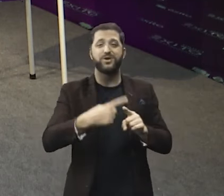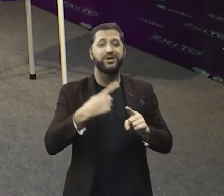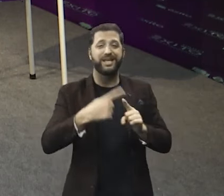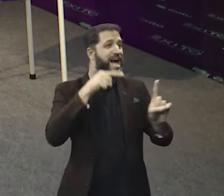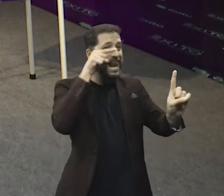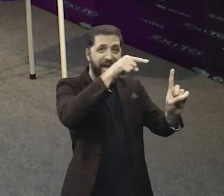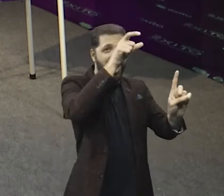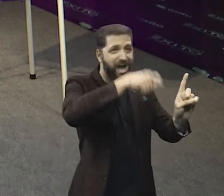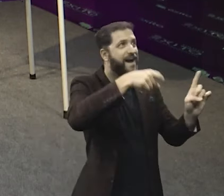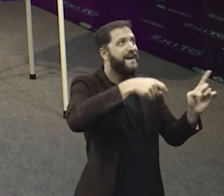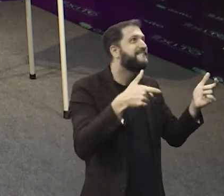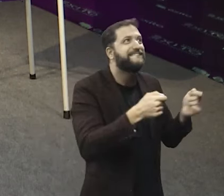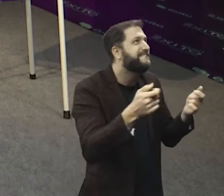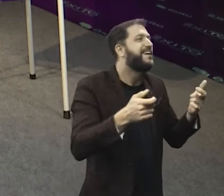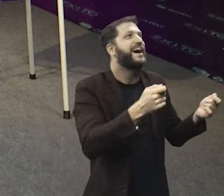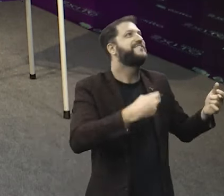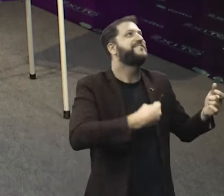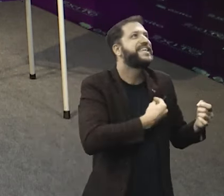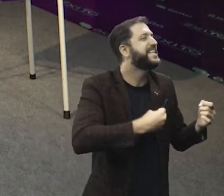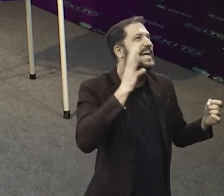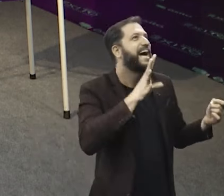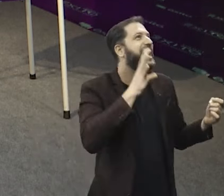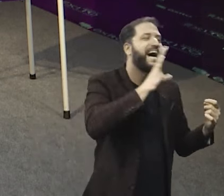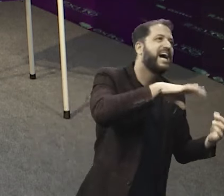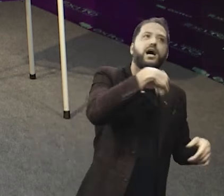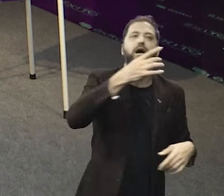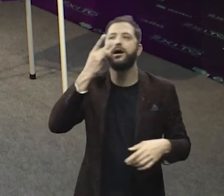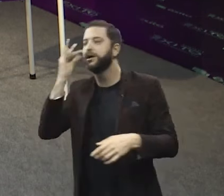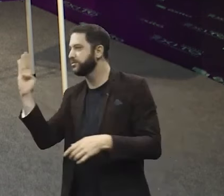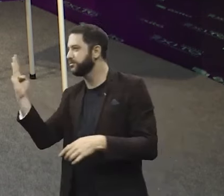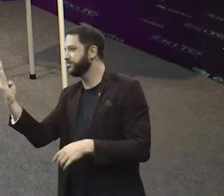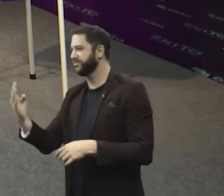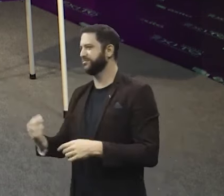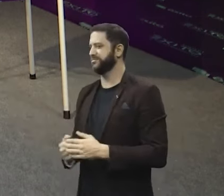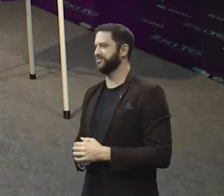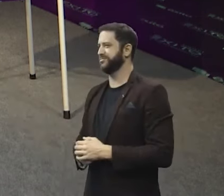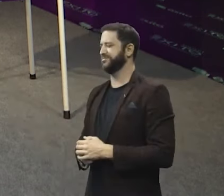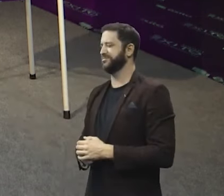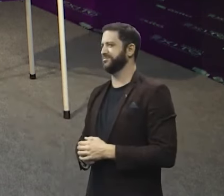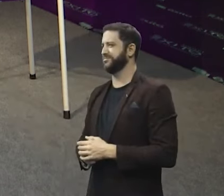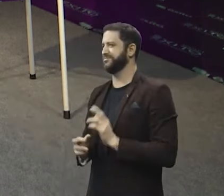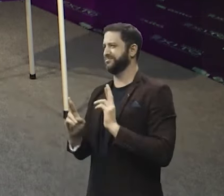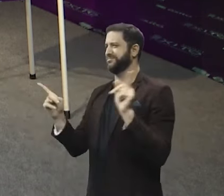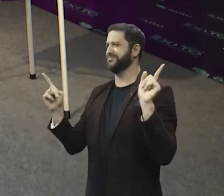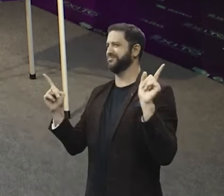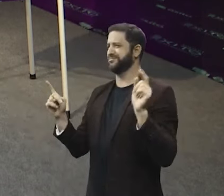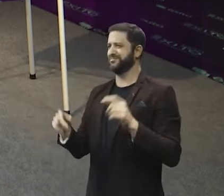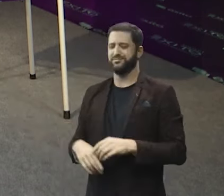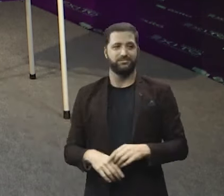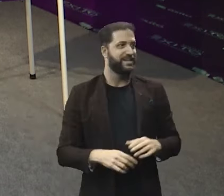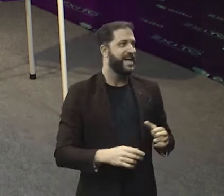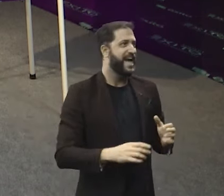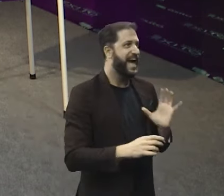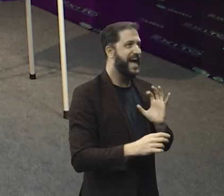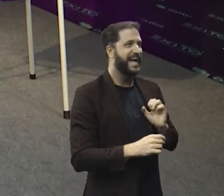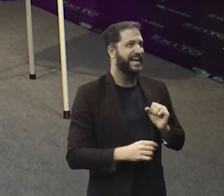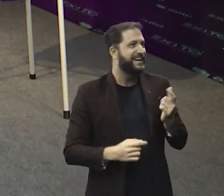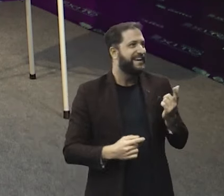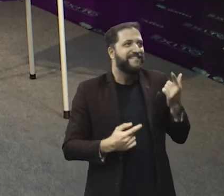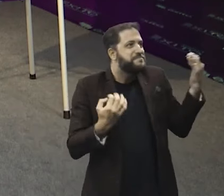mundo virtual e porque porque o nosso cérebro ele não sabe distinguir gente uma coisa é a nossa consciência outra coisa é os